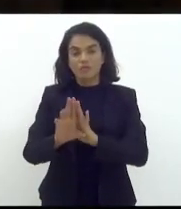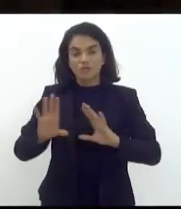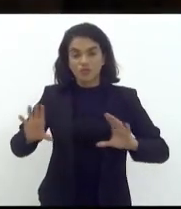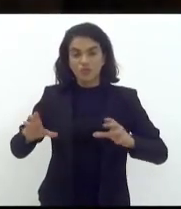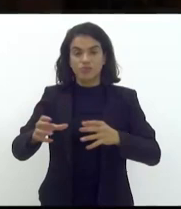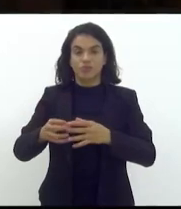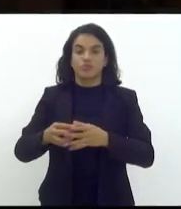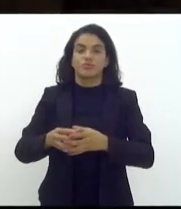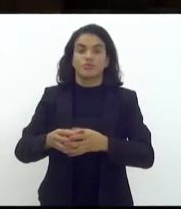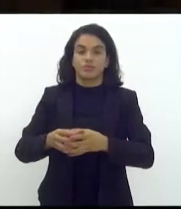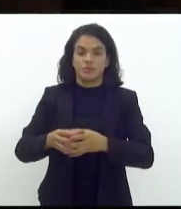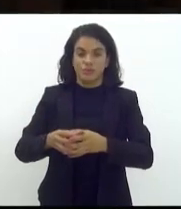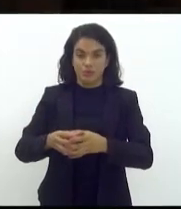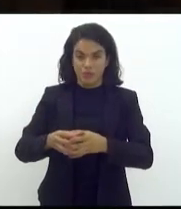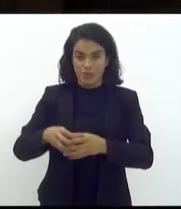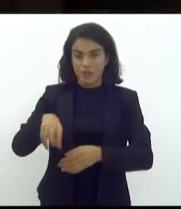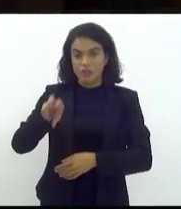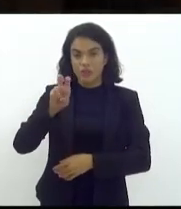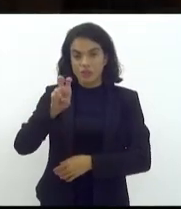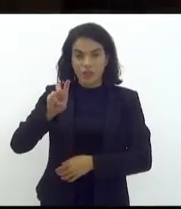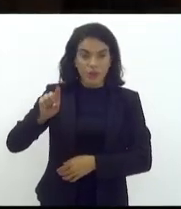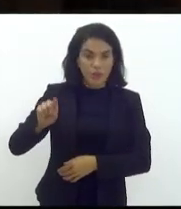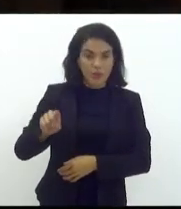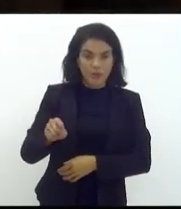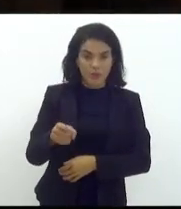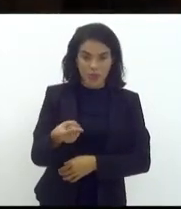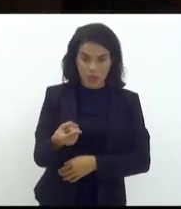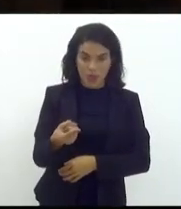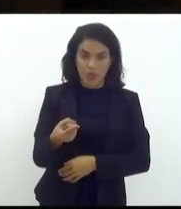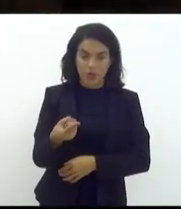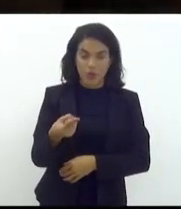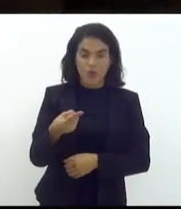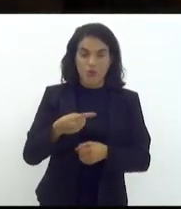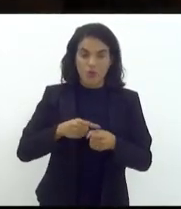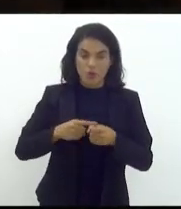conjunto dos cinco mil municípios